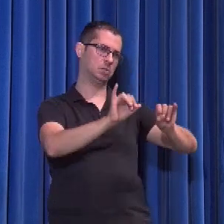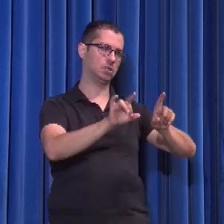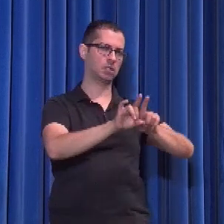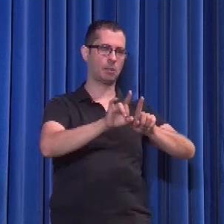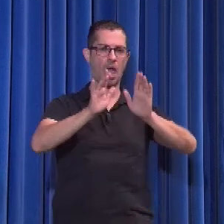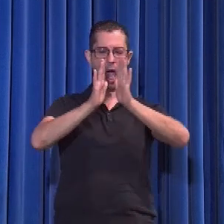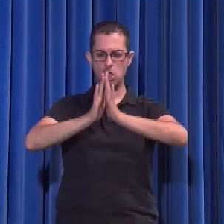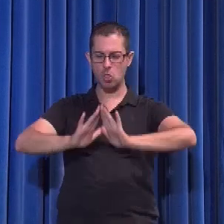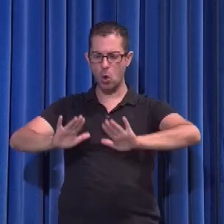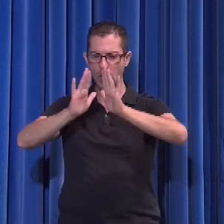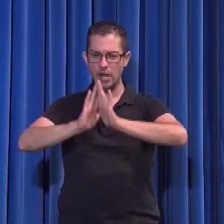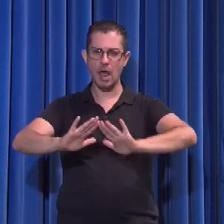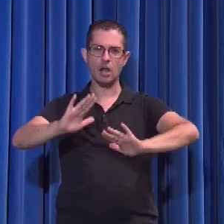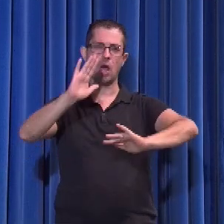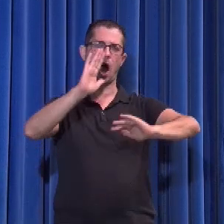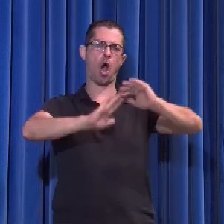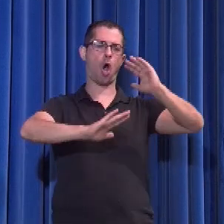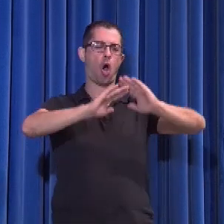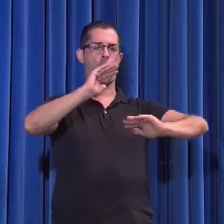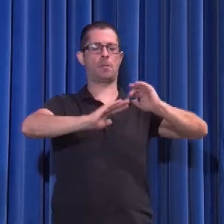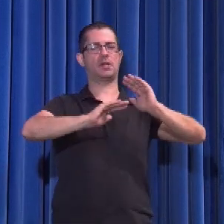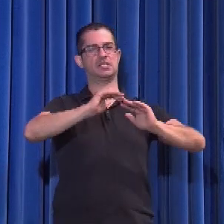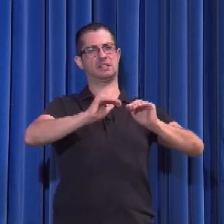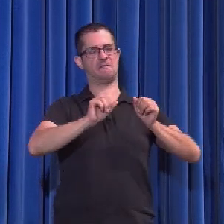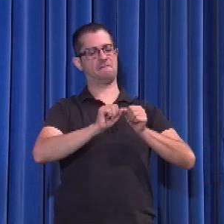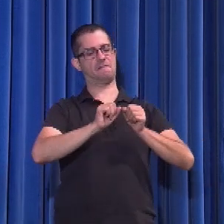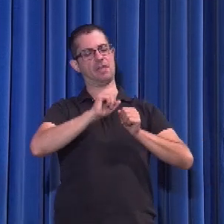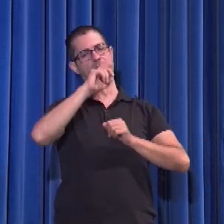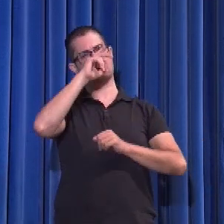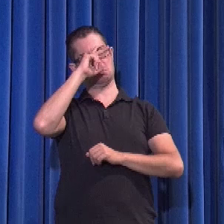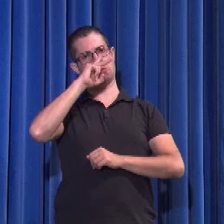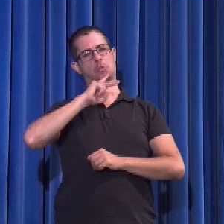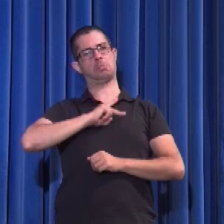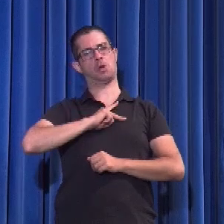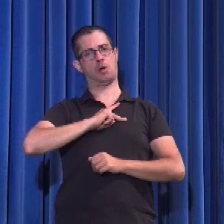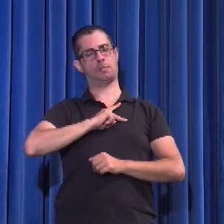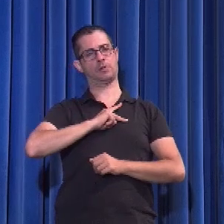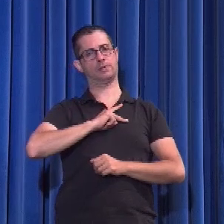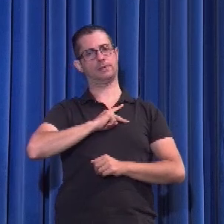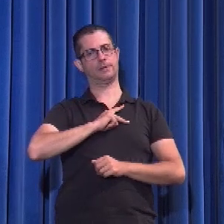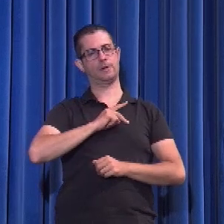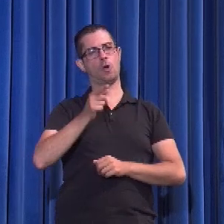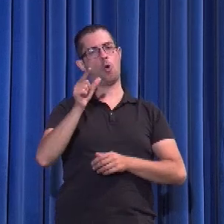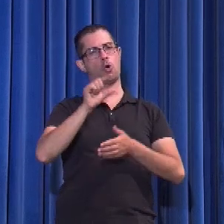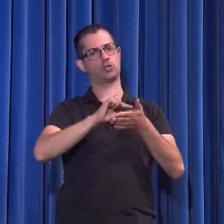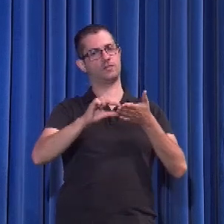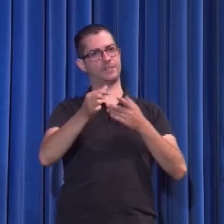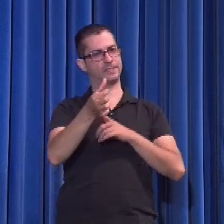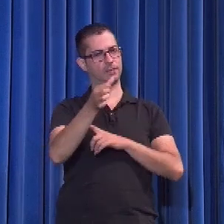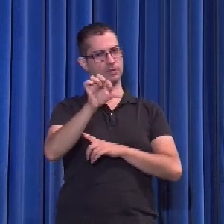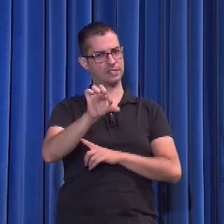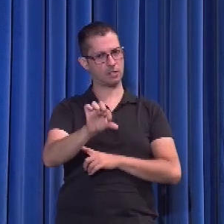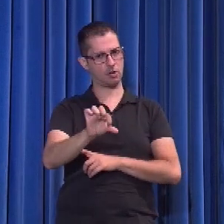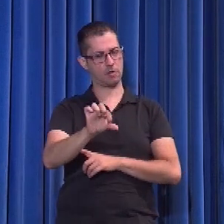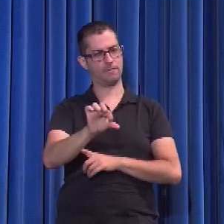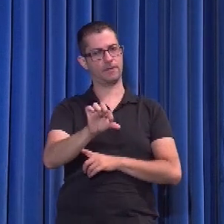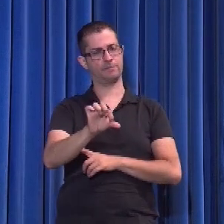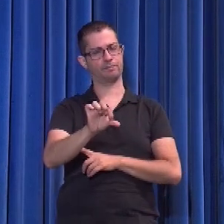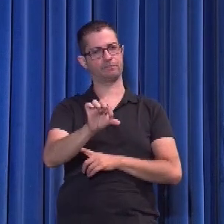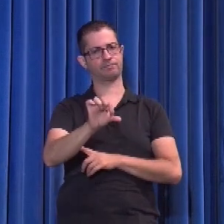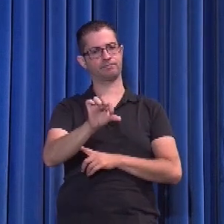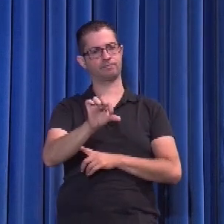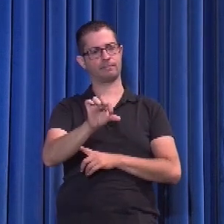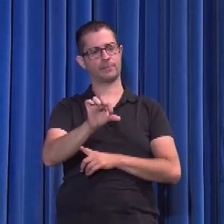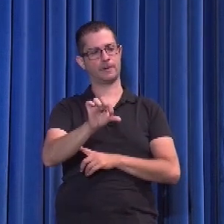das suas próprias mãos. Seguindo no versículo 19 ainda, de